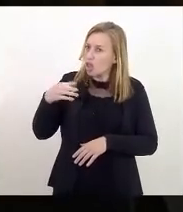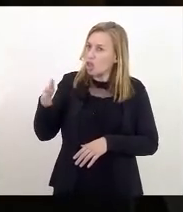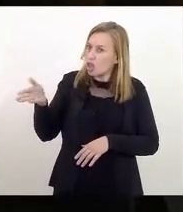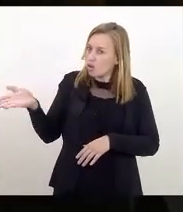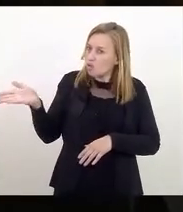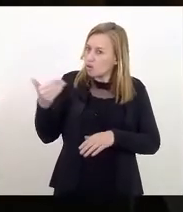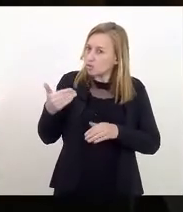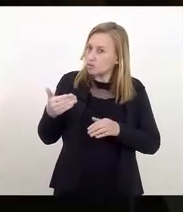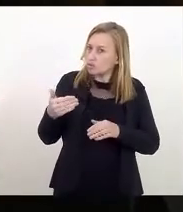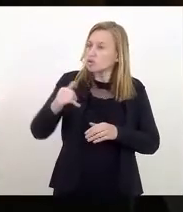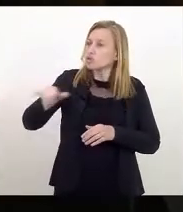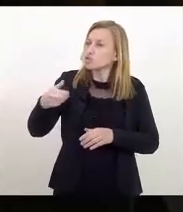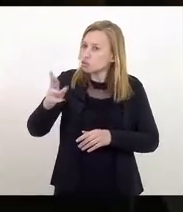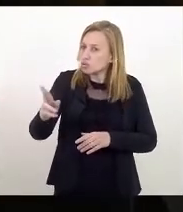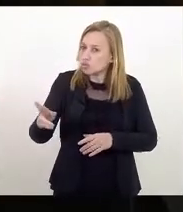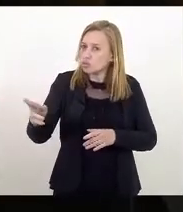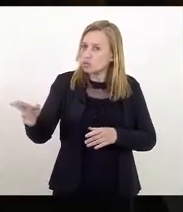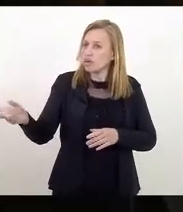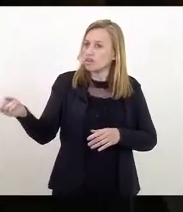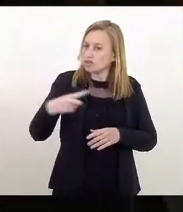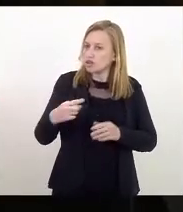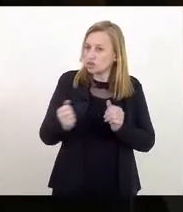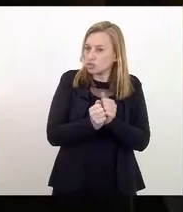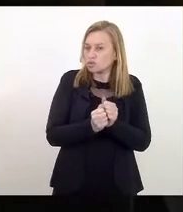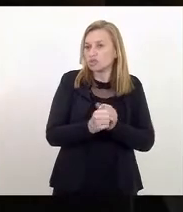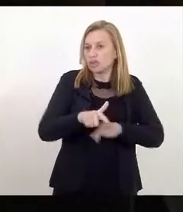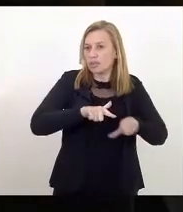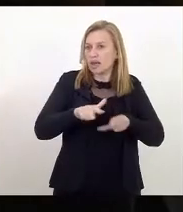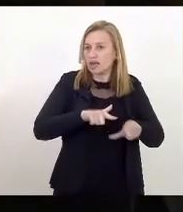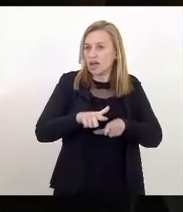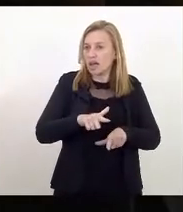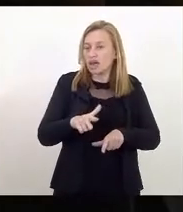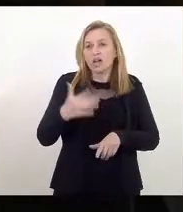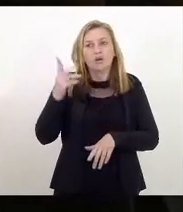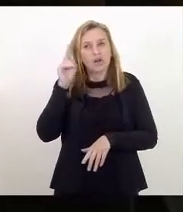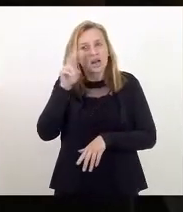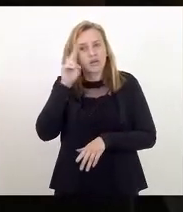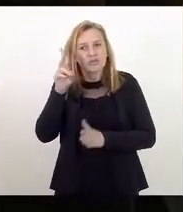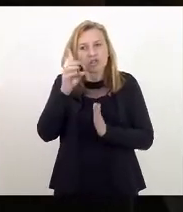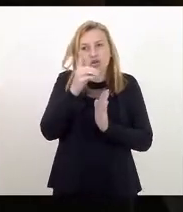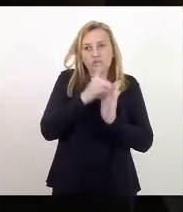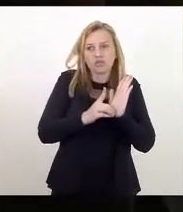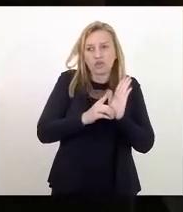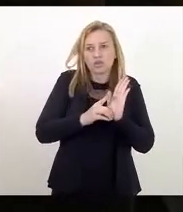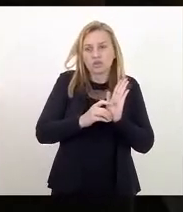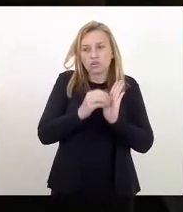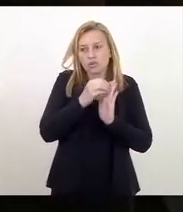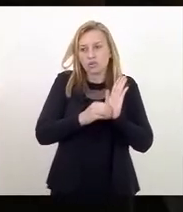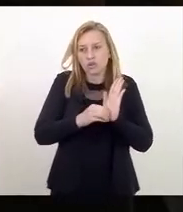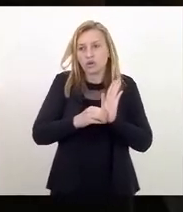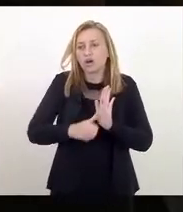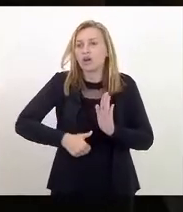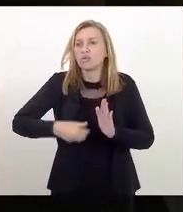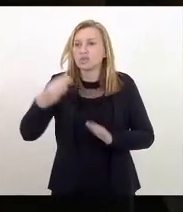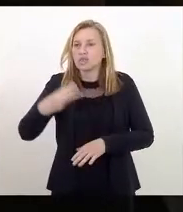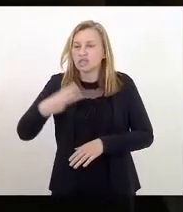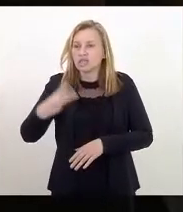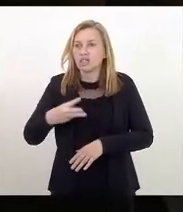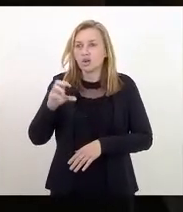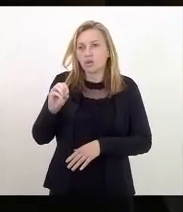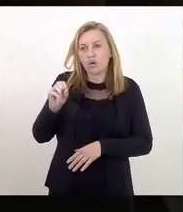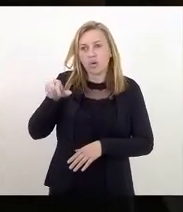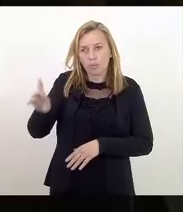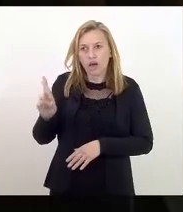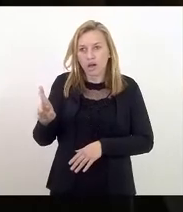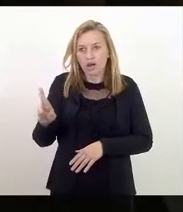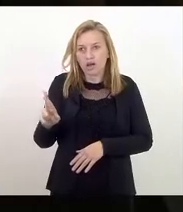filho para cá, vou trazer o Júnior para cá. E eu lembro que ele fez um ofício para o terceiro Comar e na época o meu